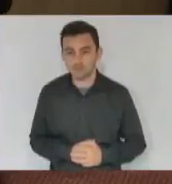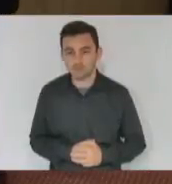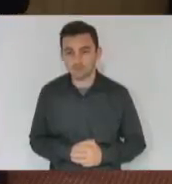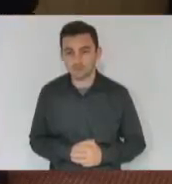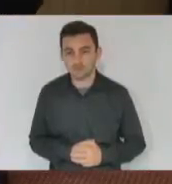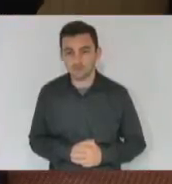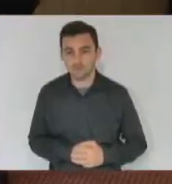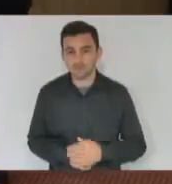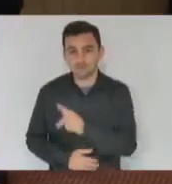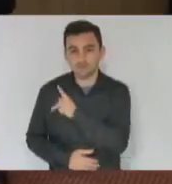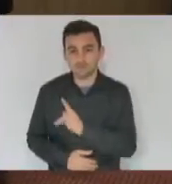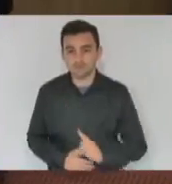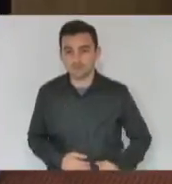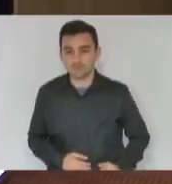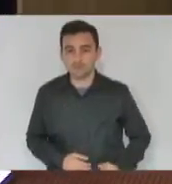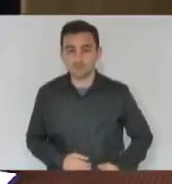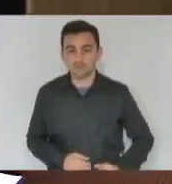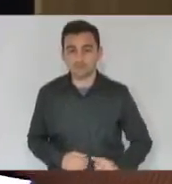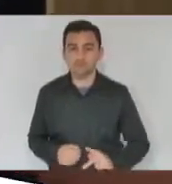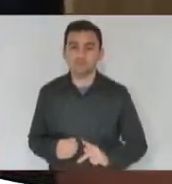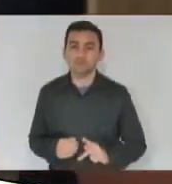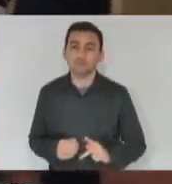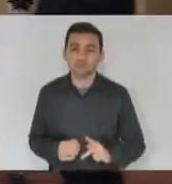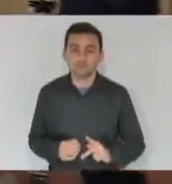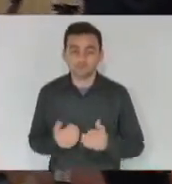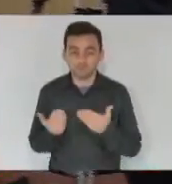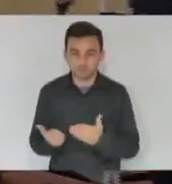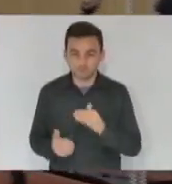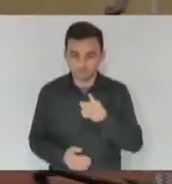Senhor presidente, deputado Júlio Garcia,